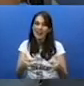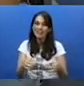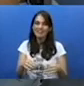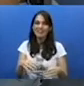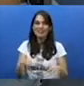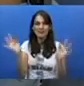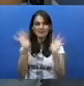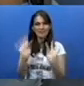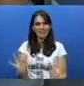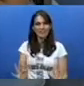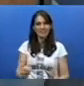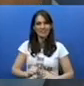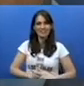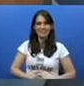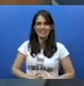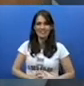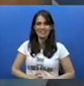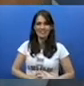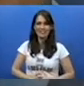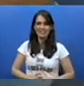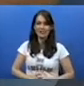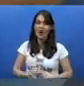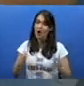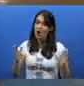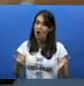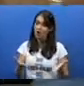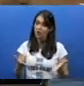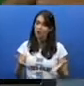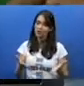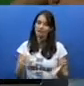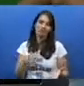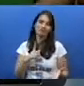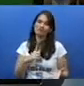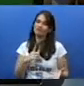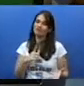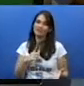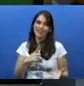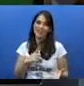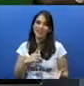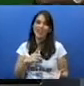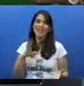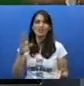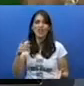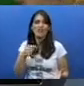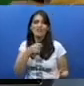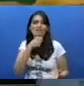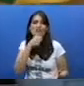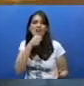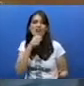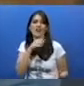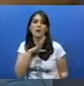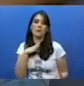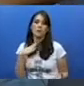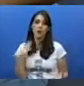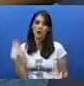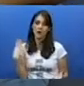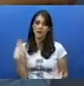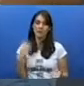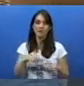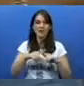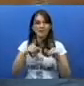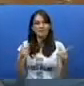final feliz. Hoje não temos mais a Bia. Ela ficou velhinha e morreu, mas